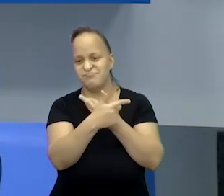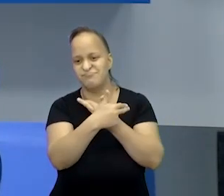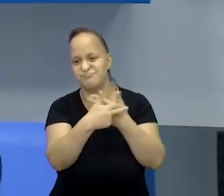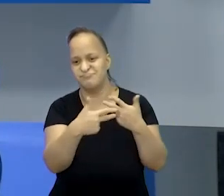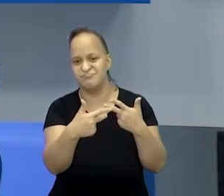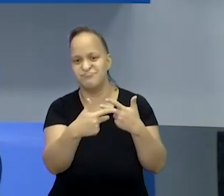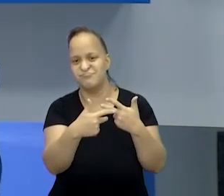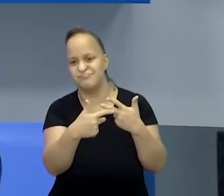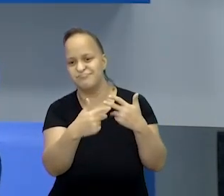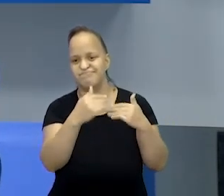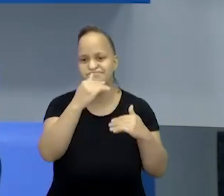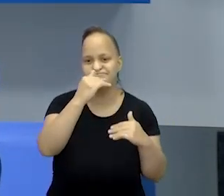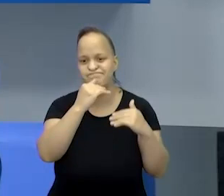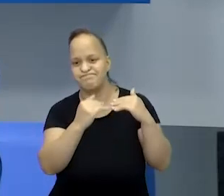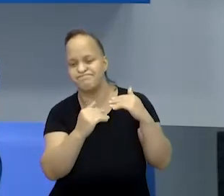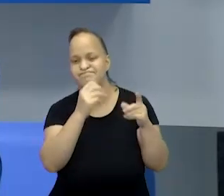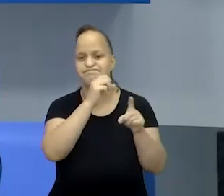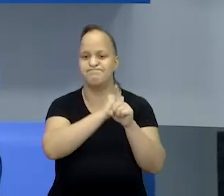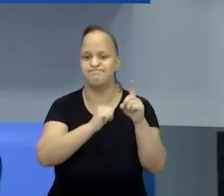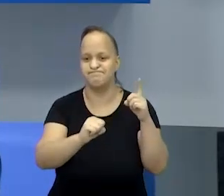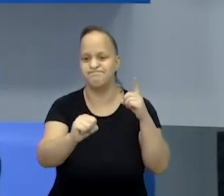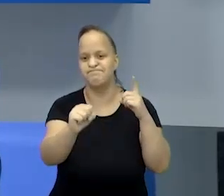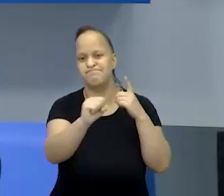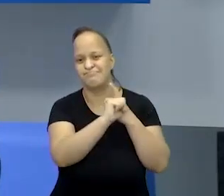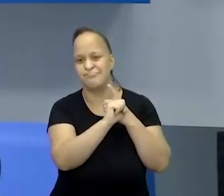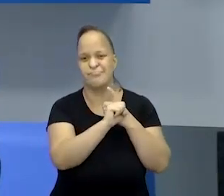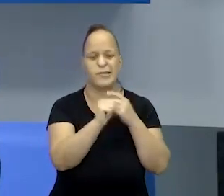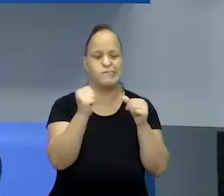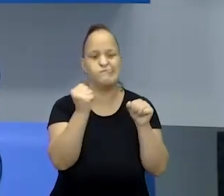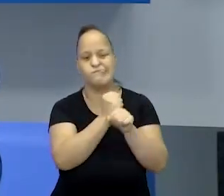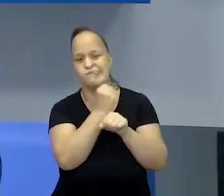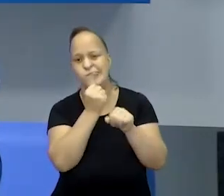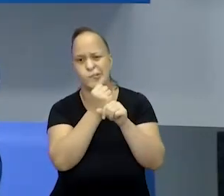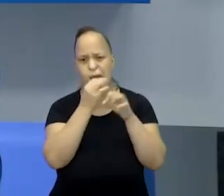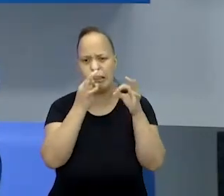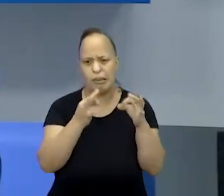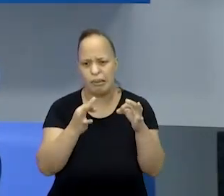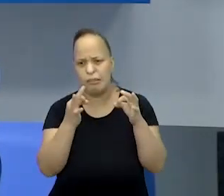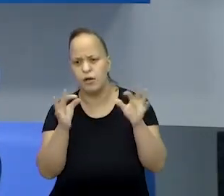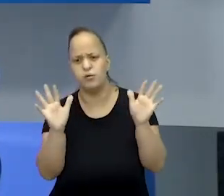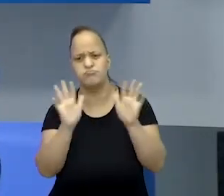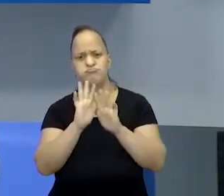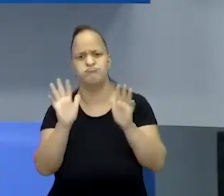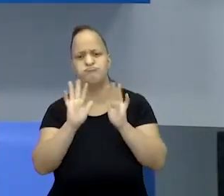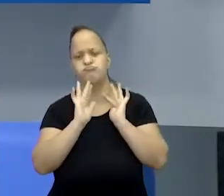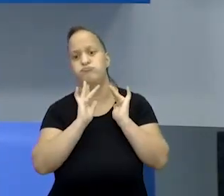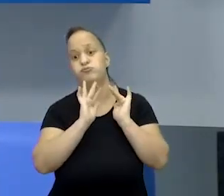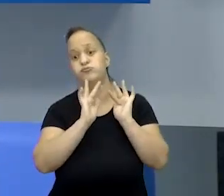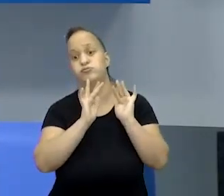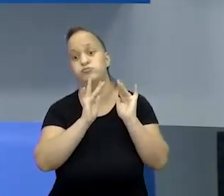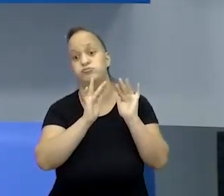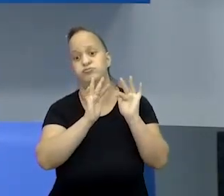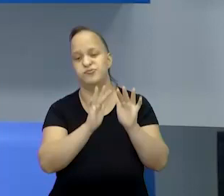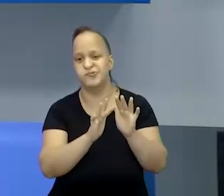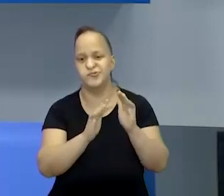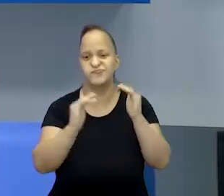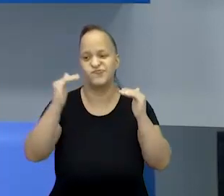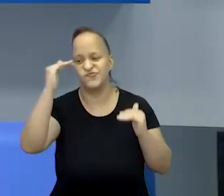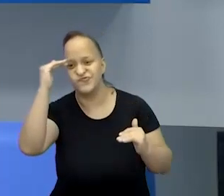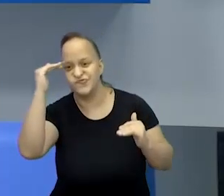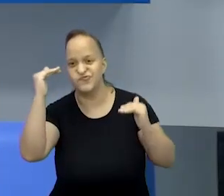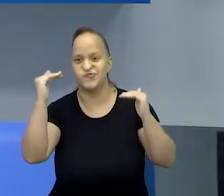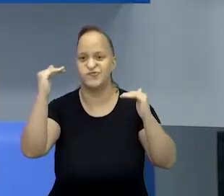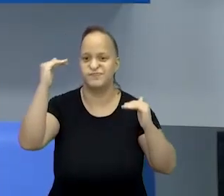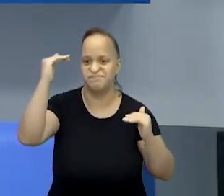com bastante desigualdade social, mal construídas, densamente povoadas. Então a gente vê essa discrepância,